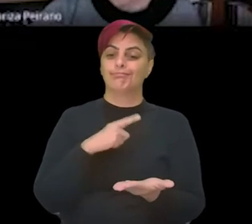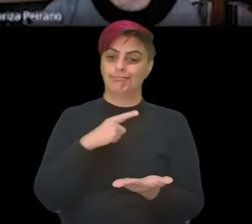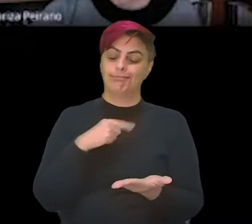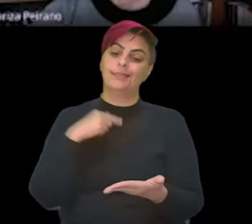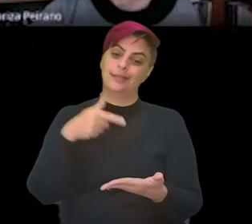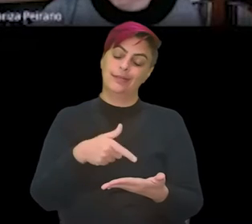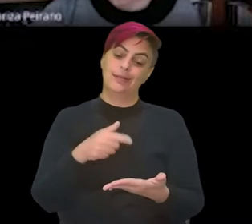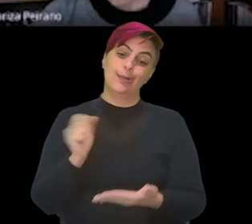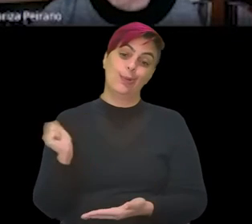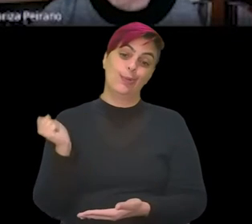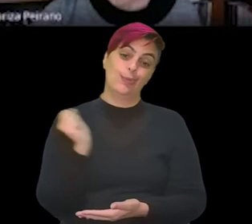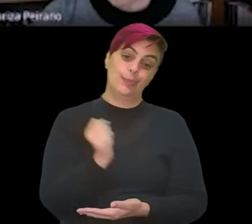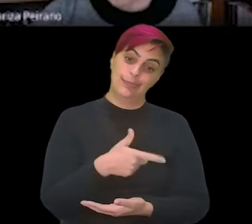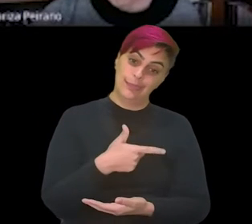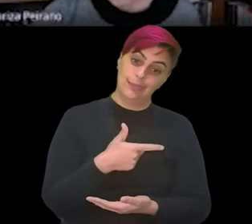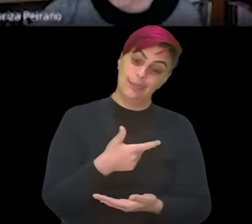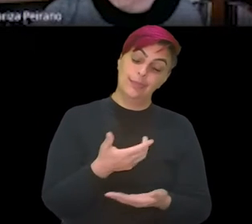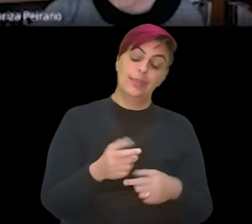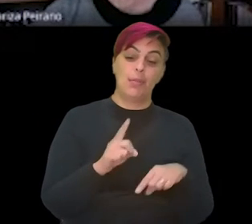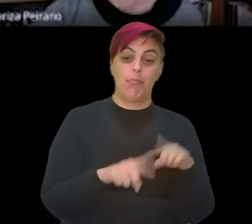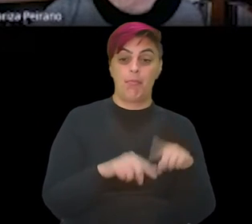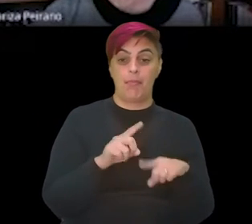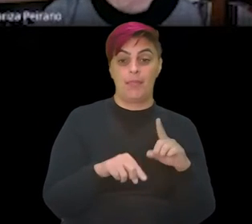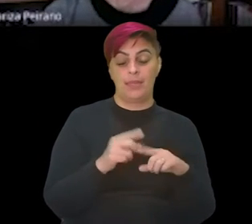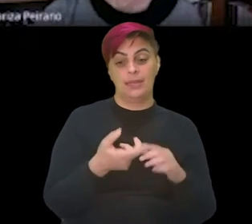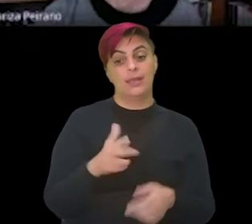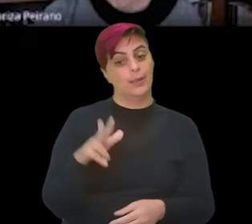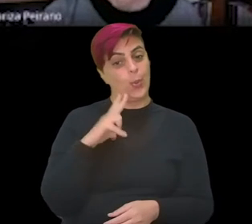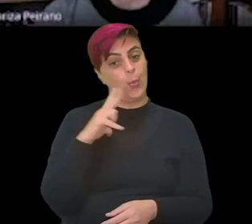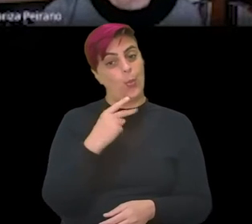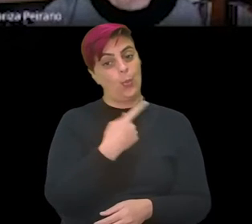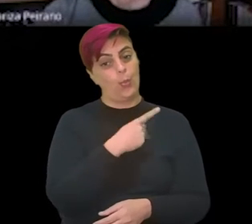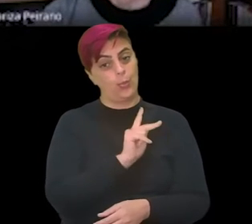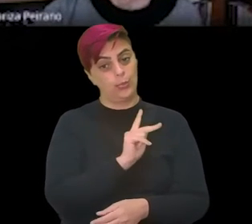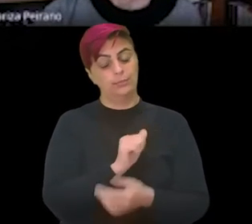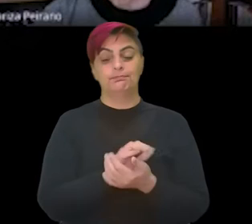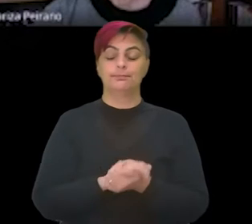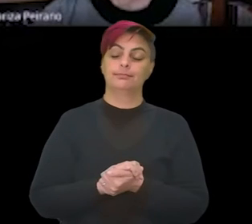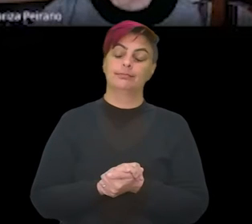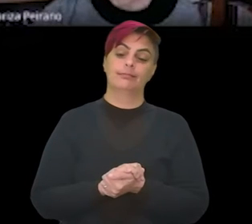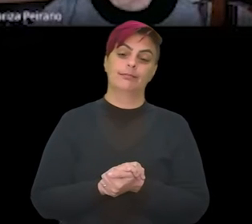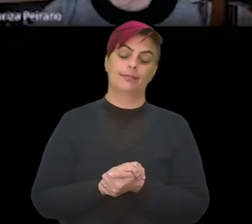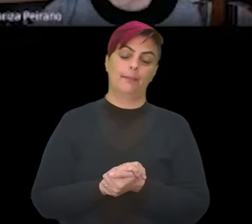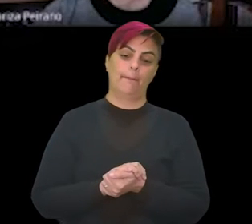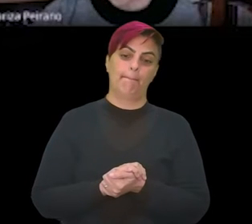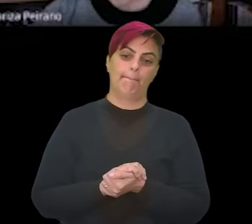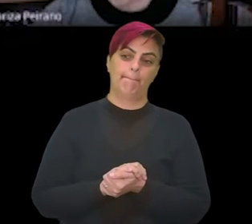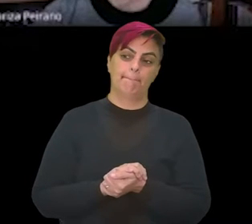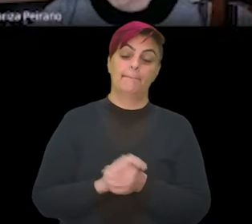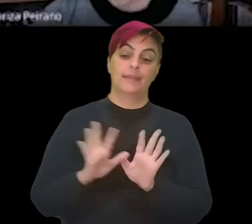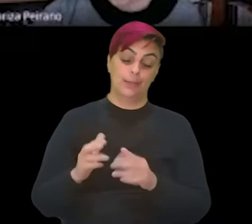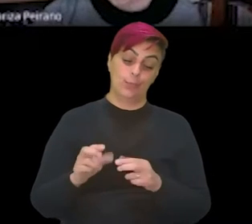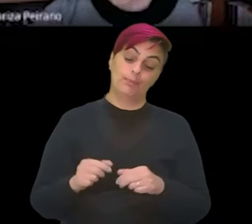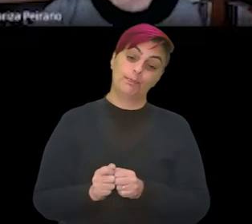que aquele apenas necessário para seus propósitos imediatos. De um lado, reanalisar um